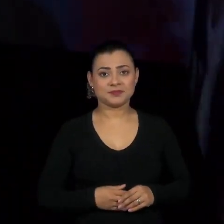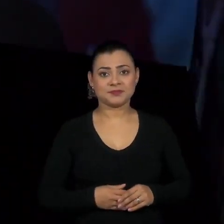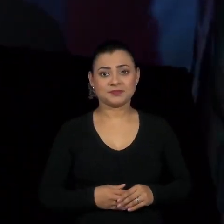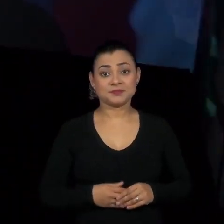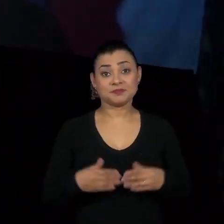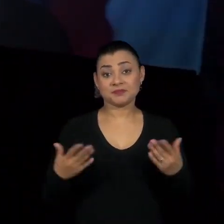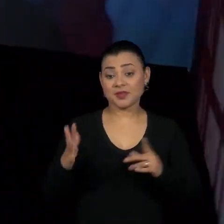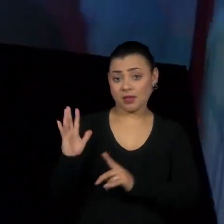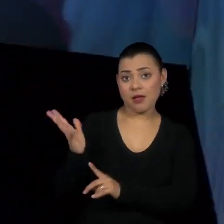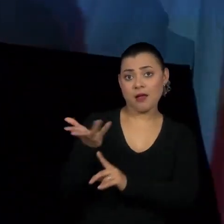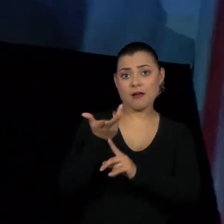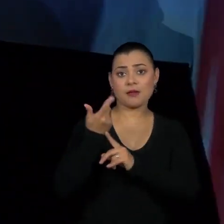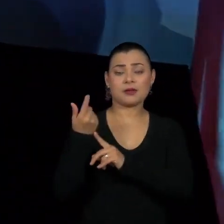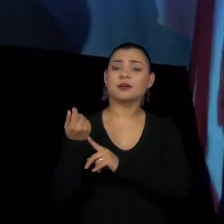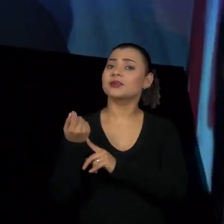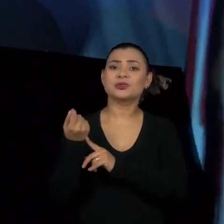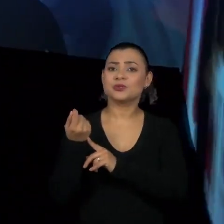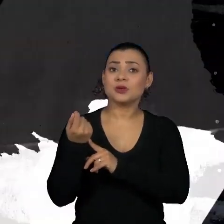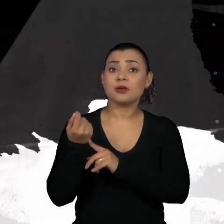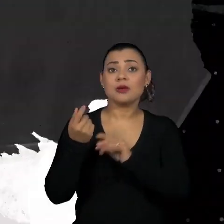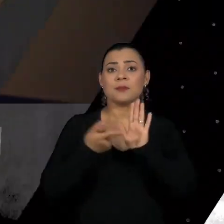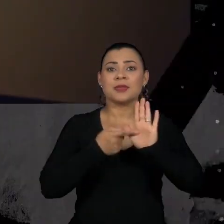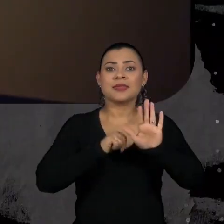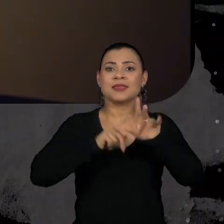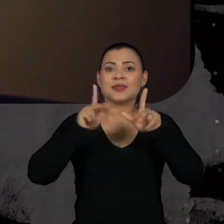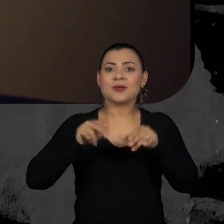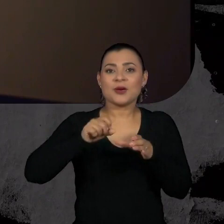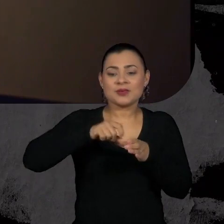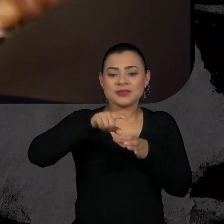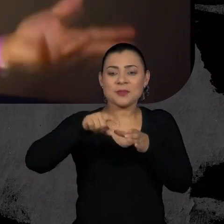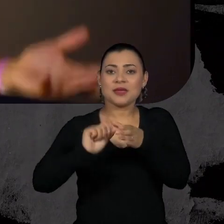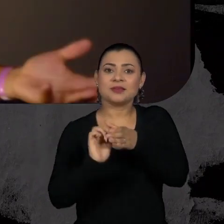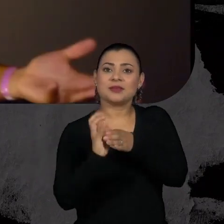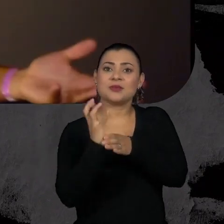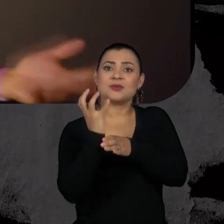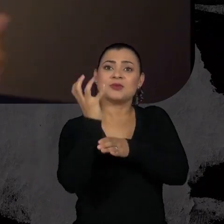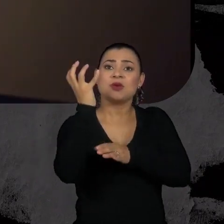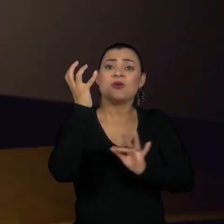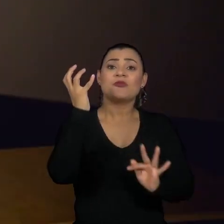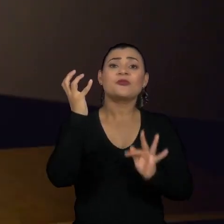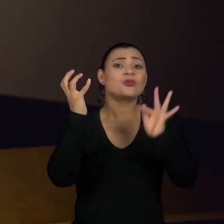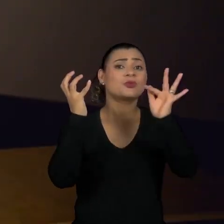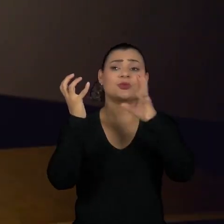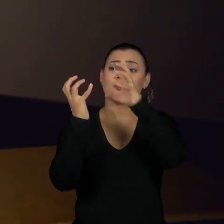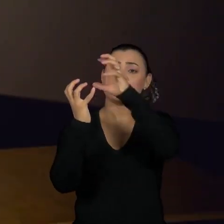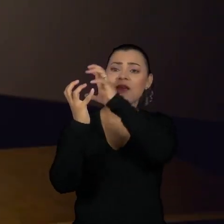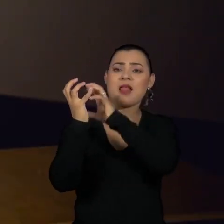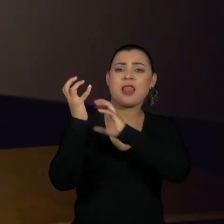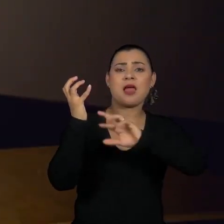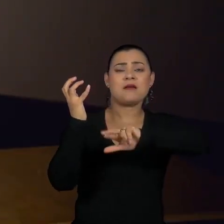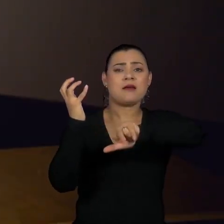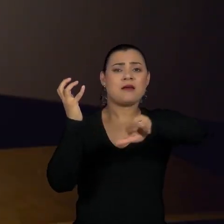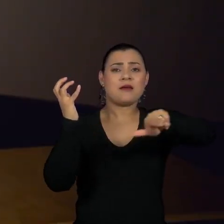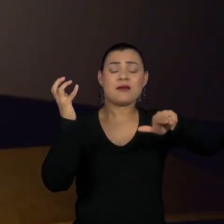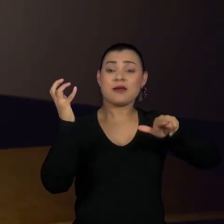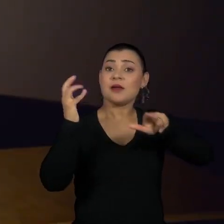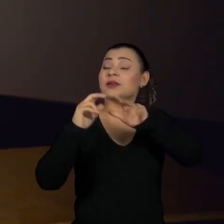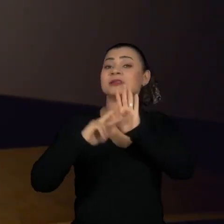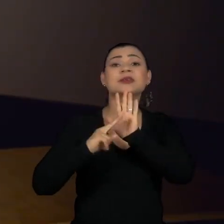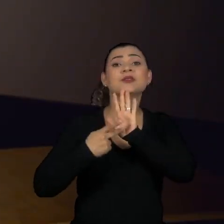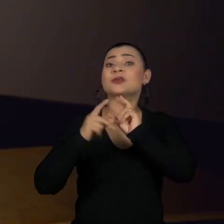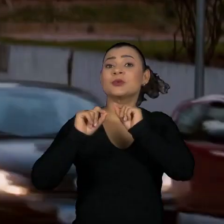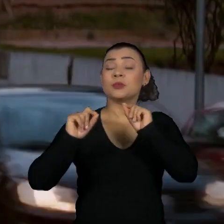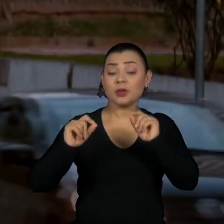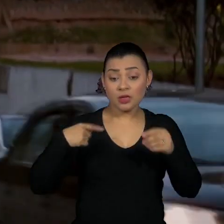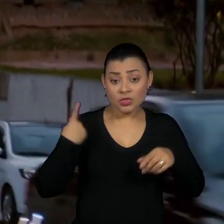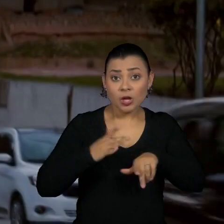A arte, no final, ela planta certas sementes que vão brotar daqui a décadas, podem brotar ou não daqui a décadas, que podem gerar